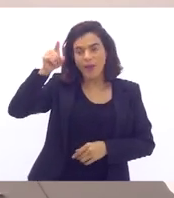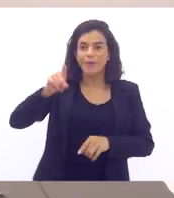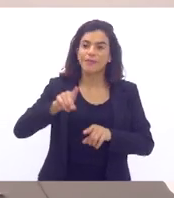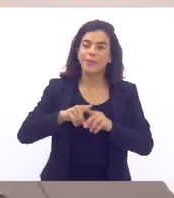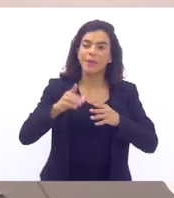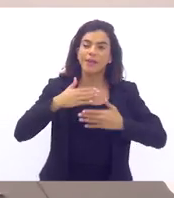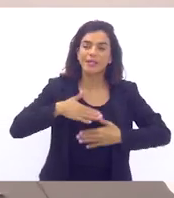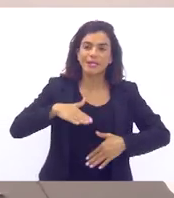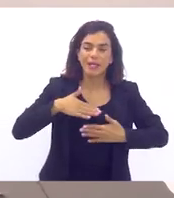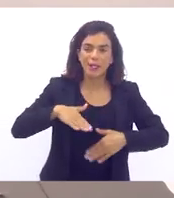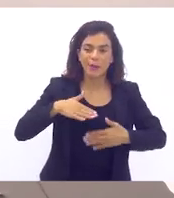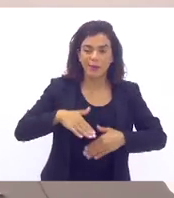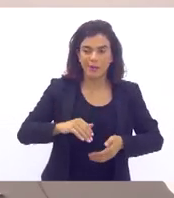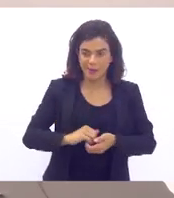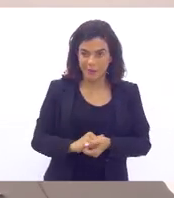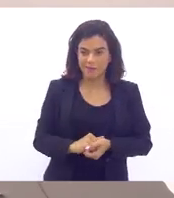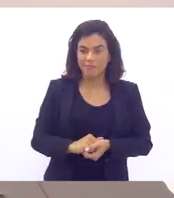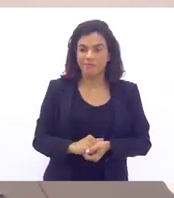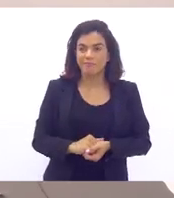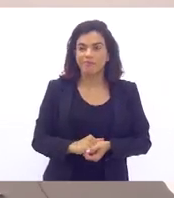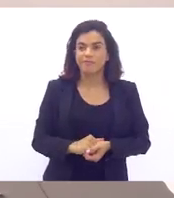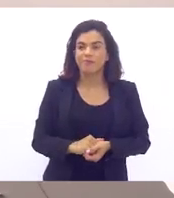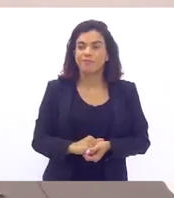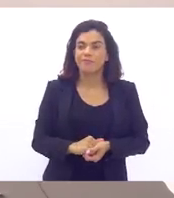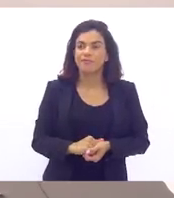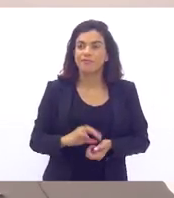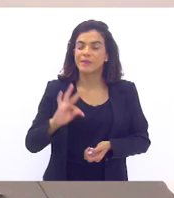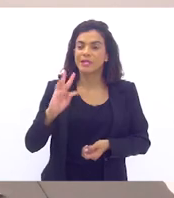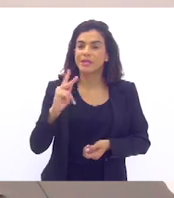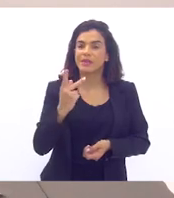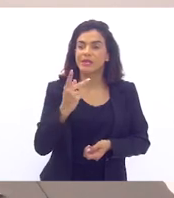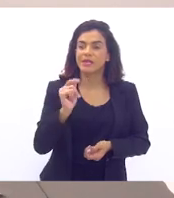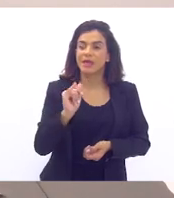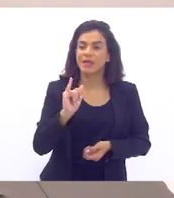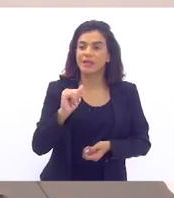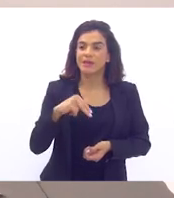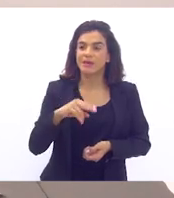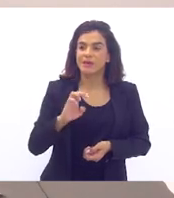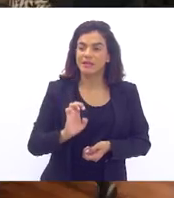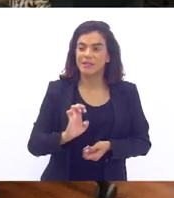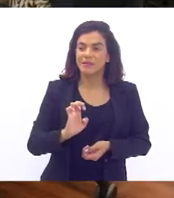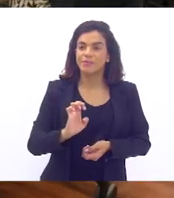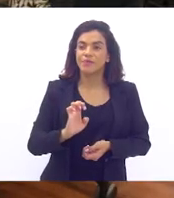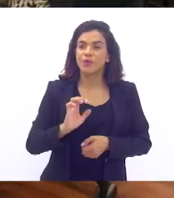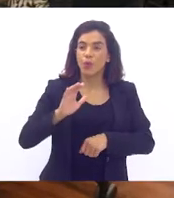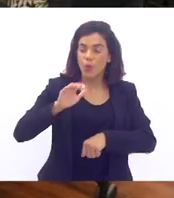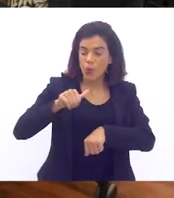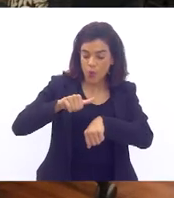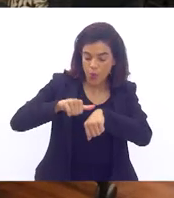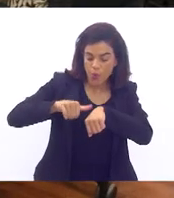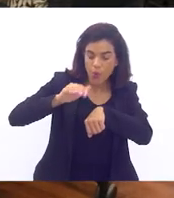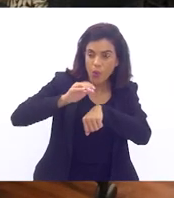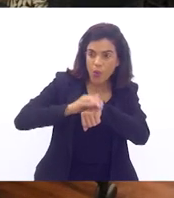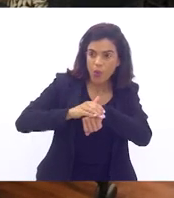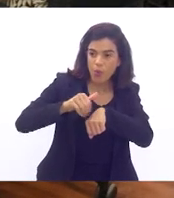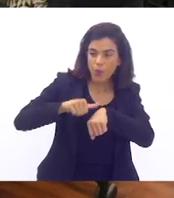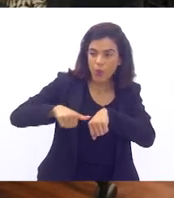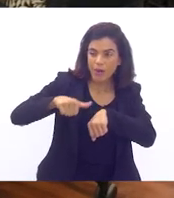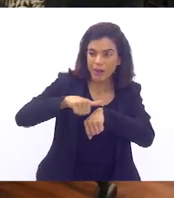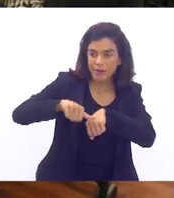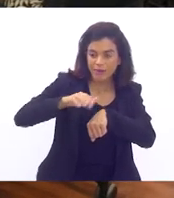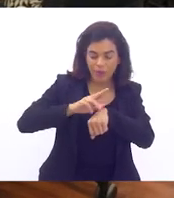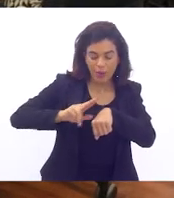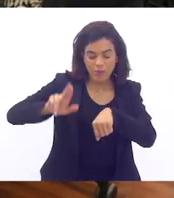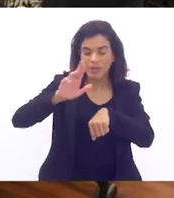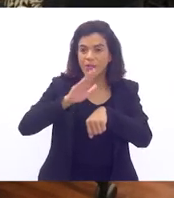e mais Plenitude para as pessoas Tayane por favor e como a Mônica disse o curativo que é usado às vezes no braço